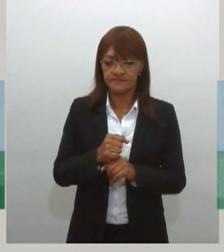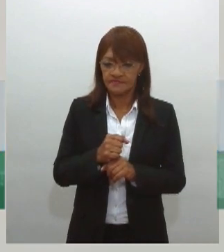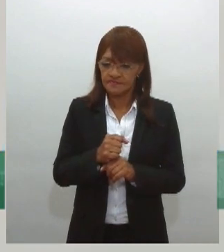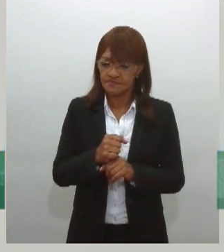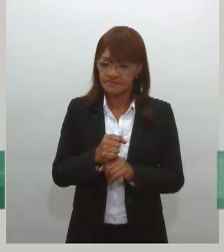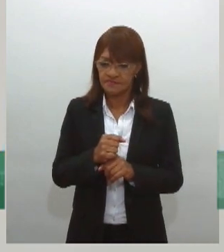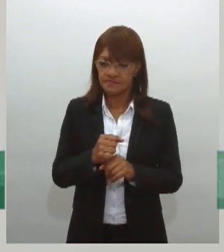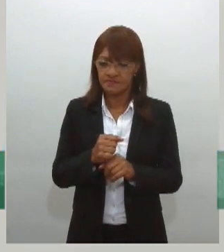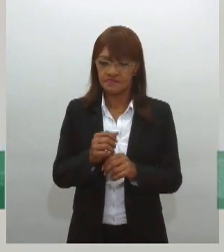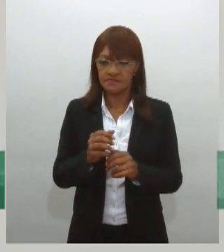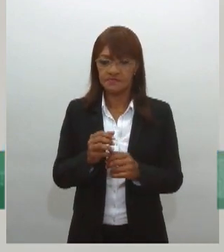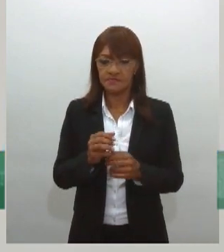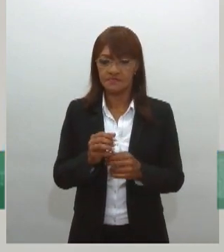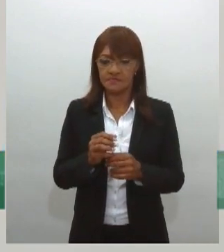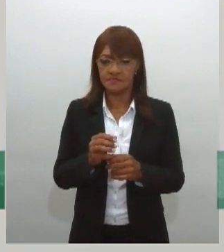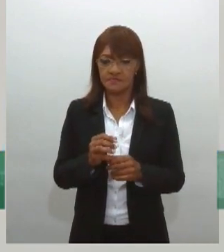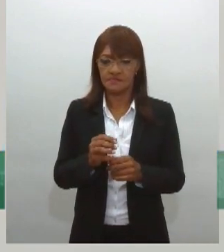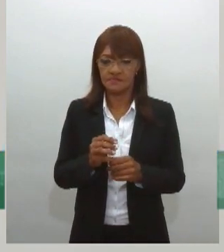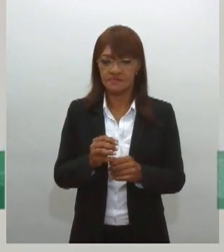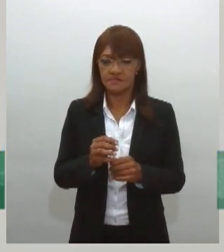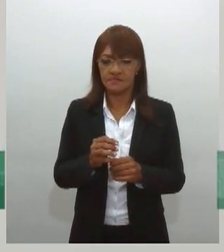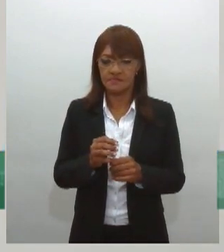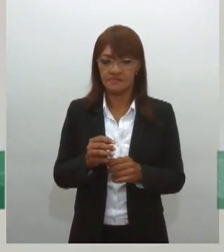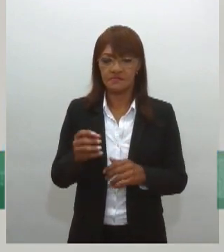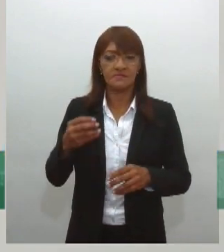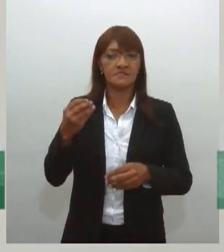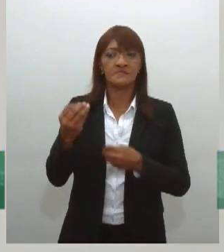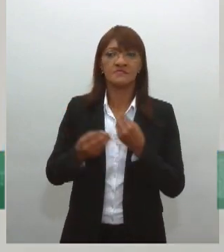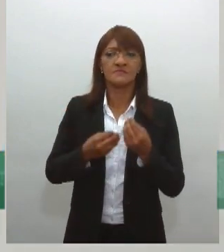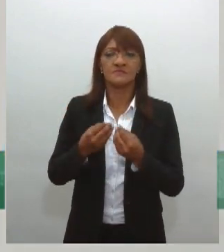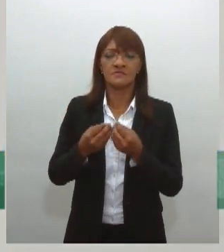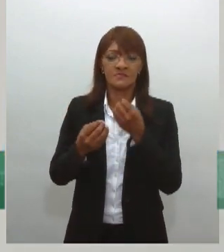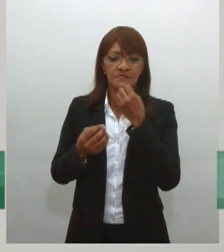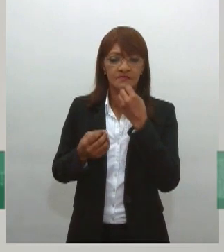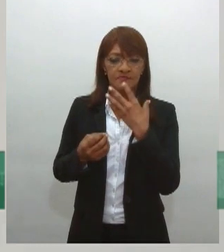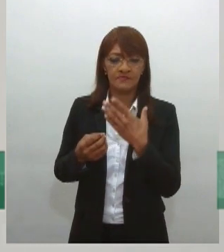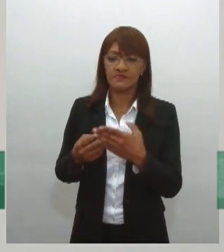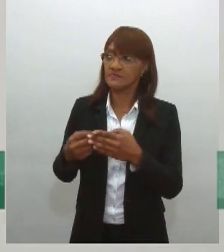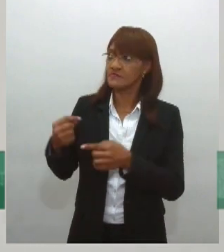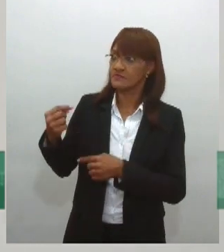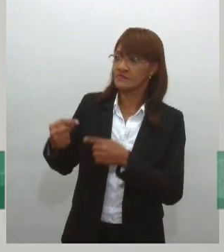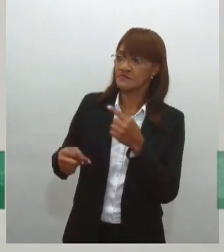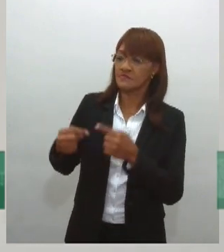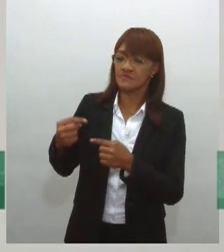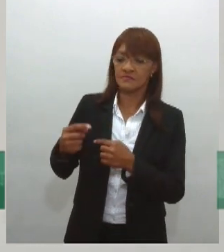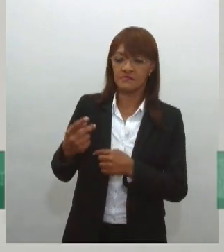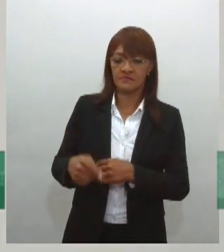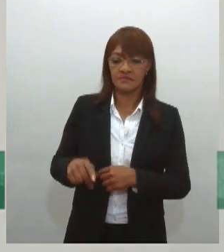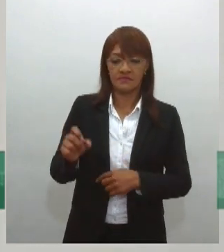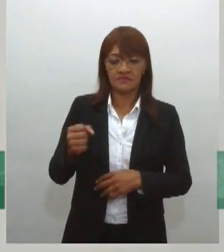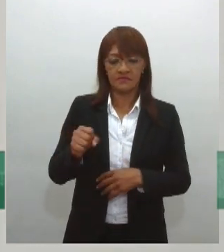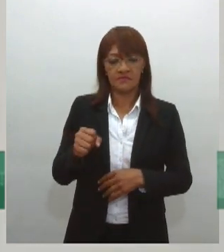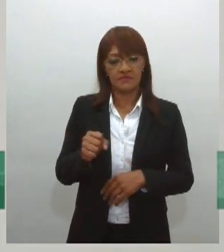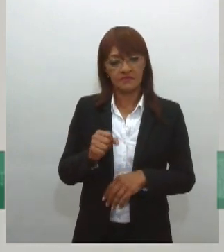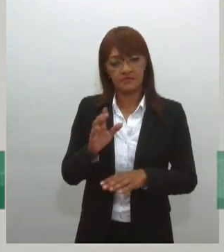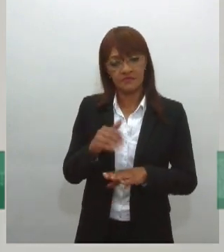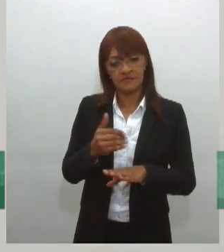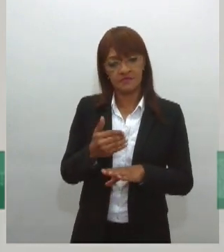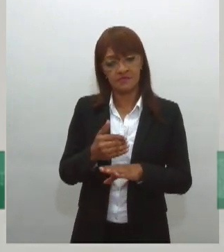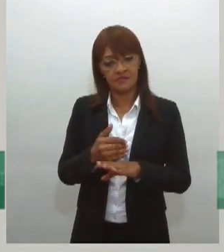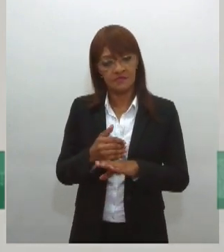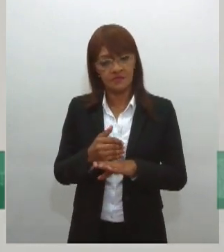previsão, né, de um aporte financeiro para a política cultural em Sergipe, no país inteiro,